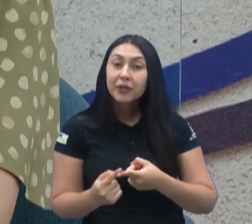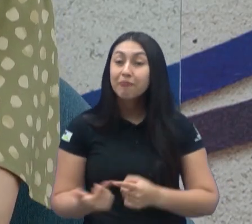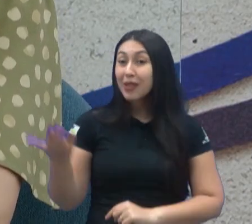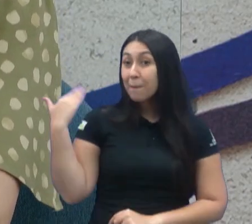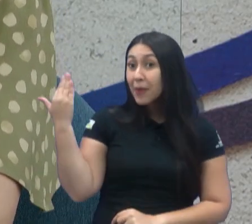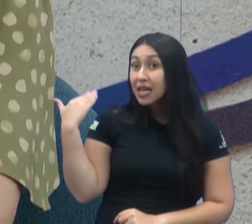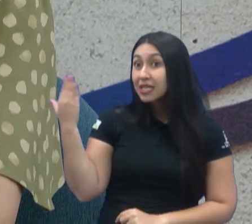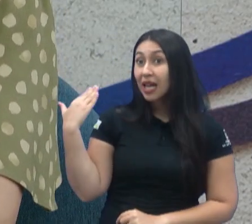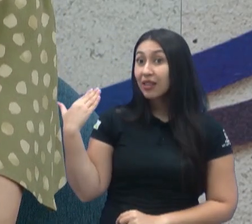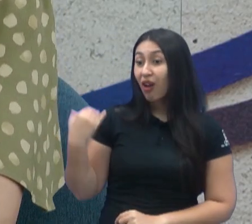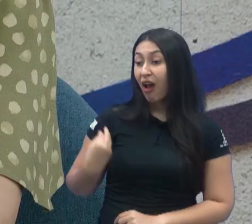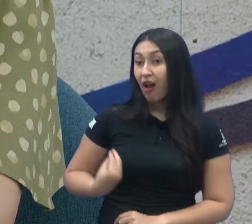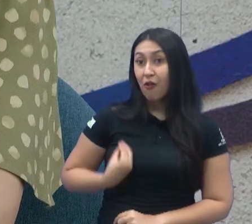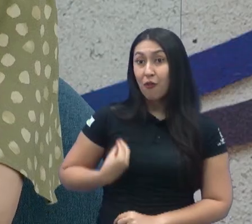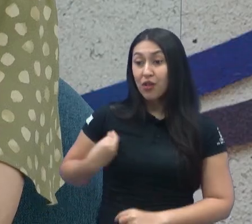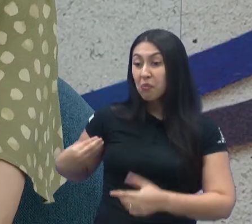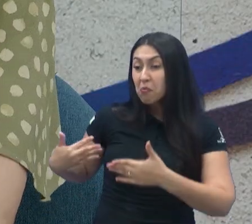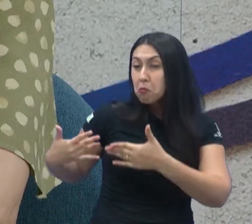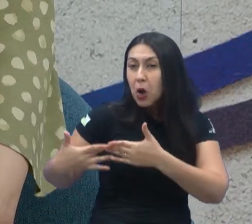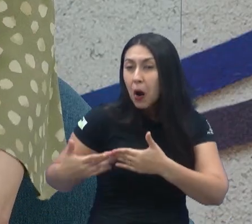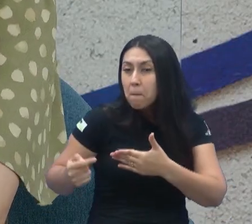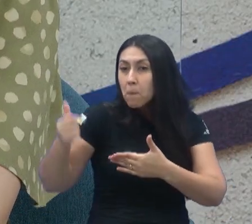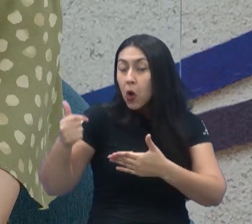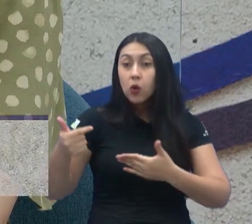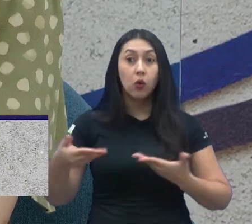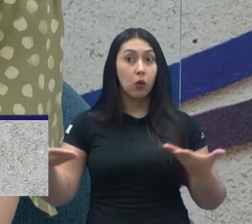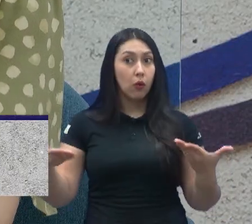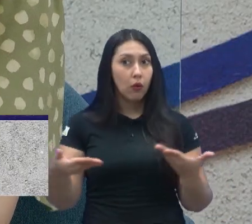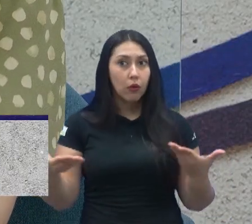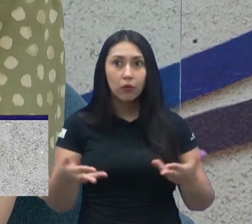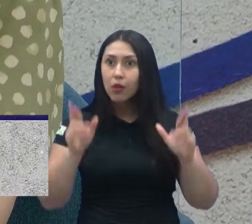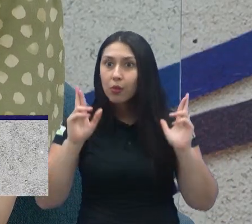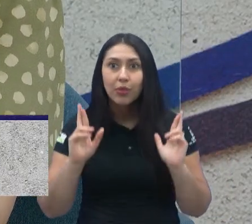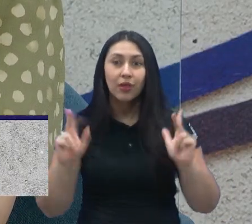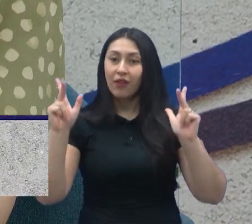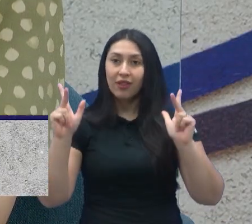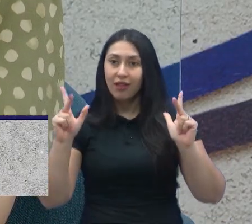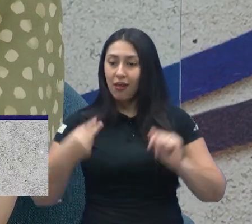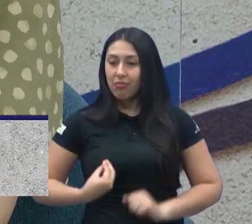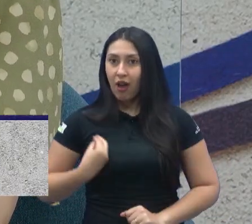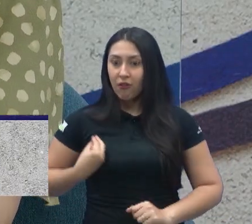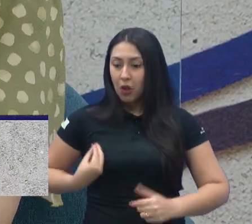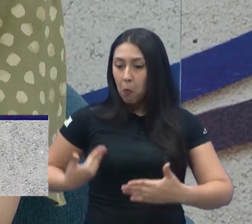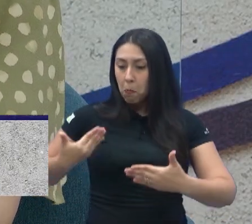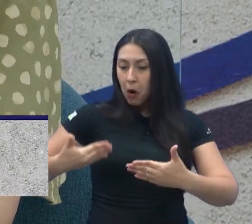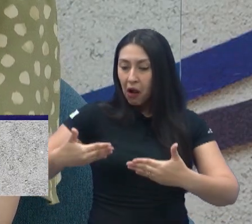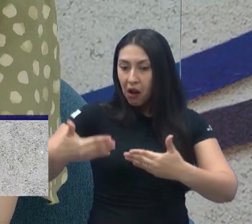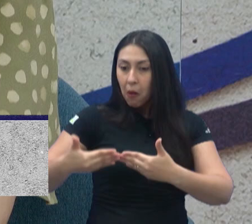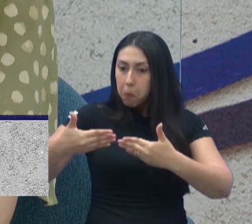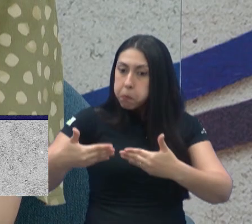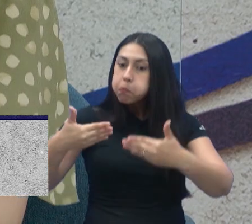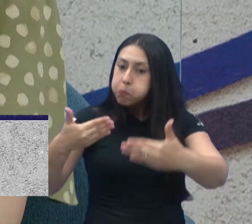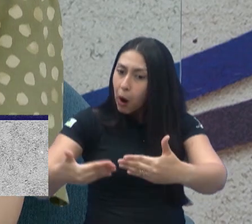expectativa média de vida também era menor. Hoje nós percebemos um aumento super importante em relação a